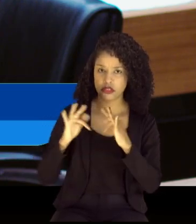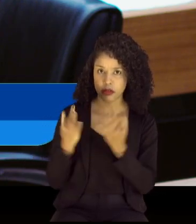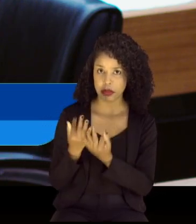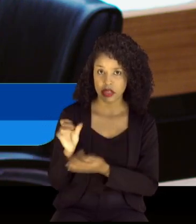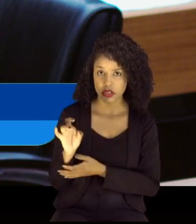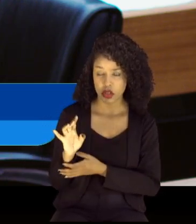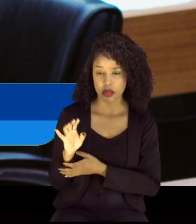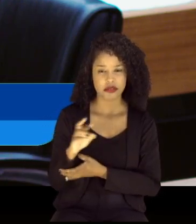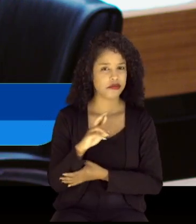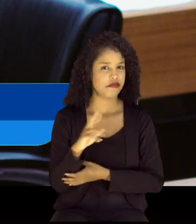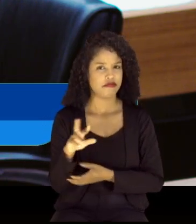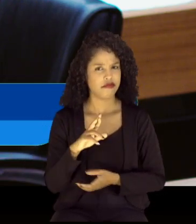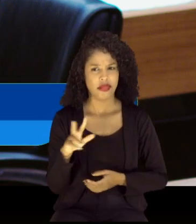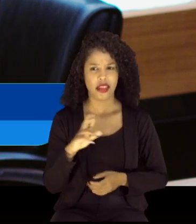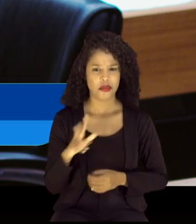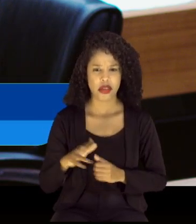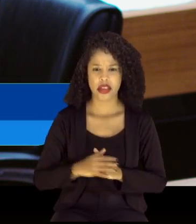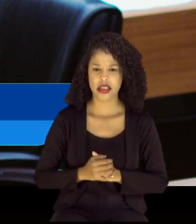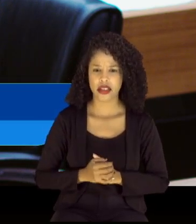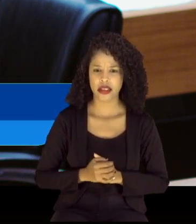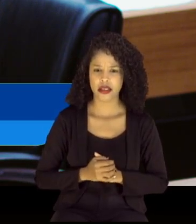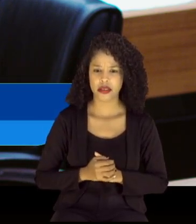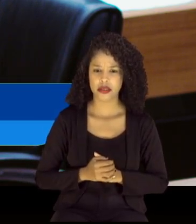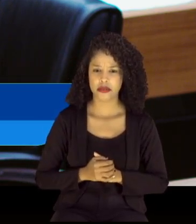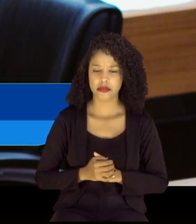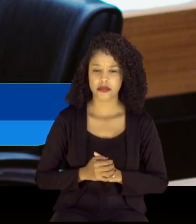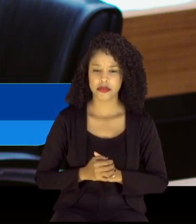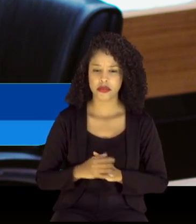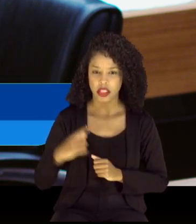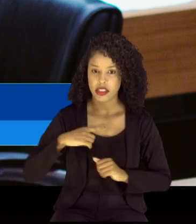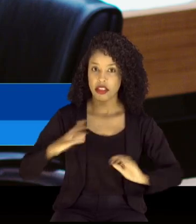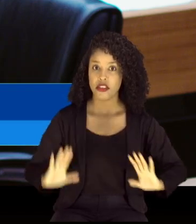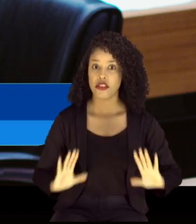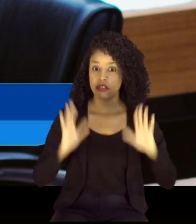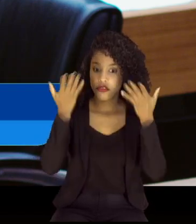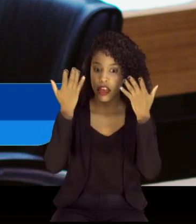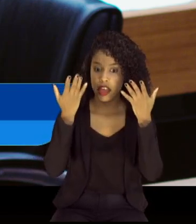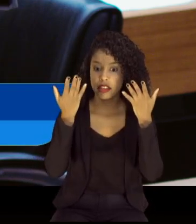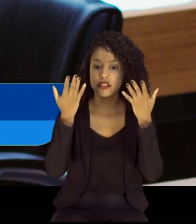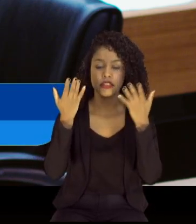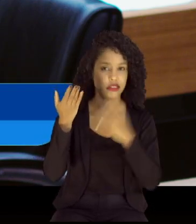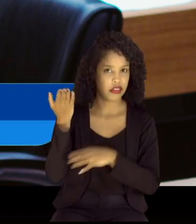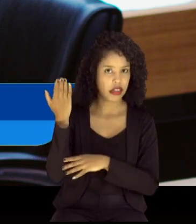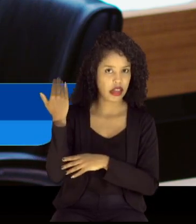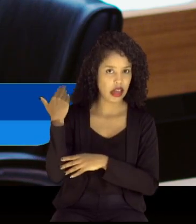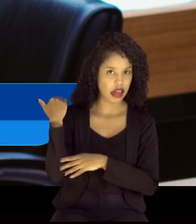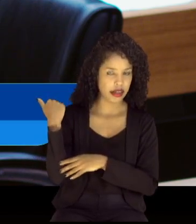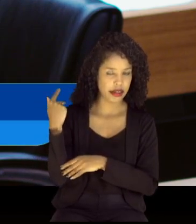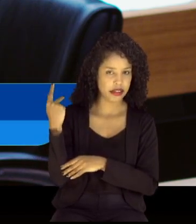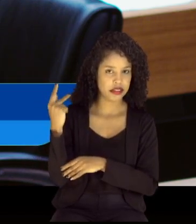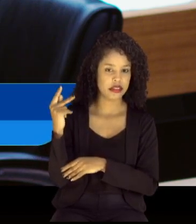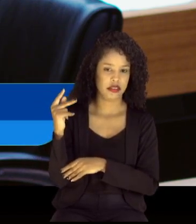festival que o Muambeiro promoveu no país, antes